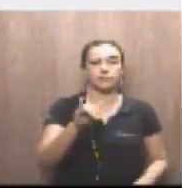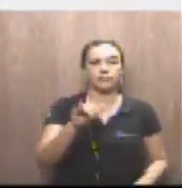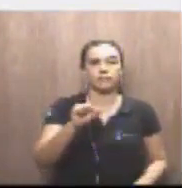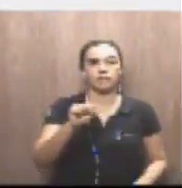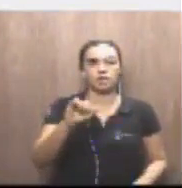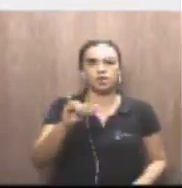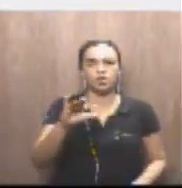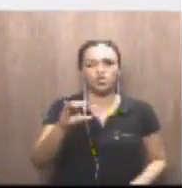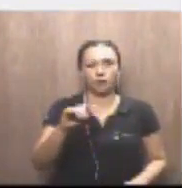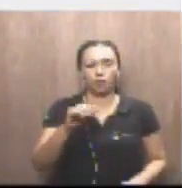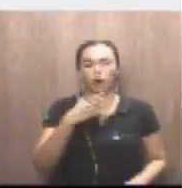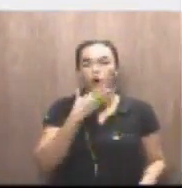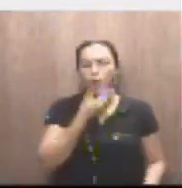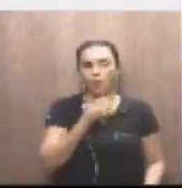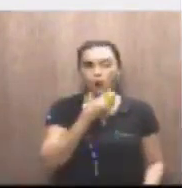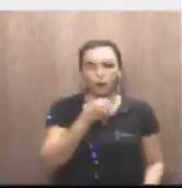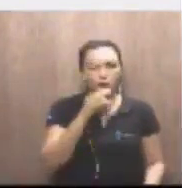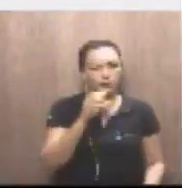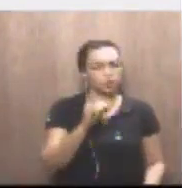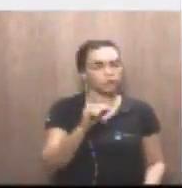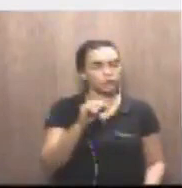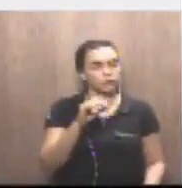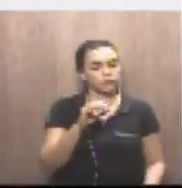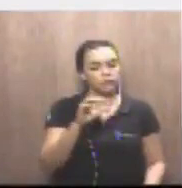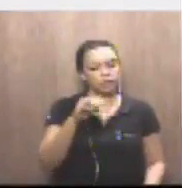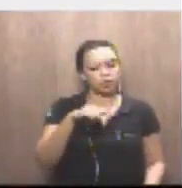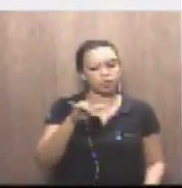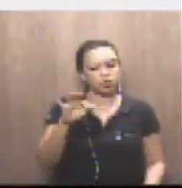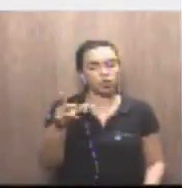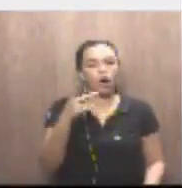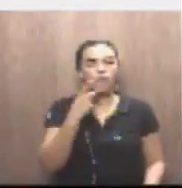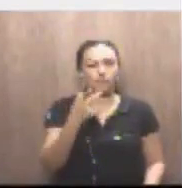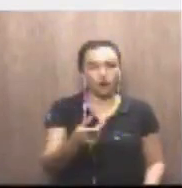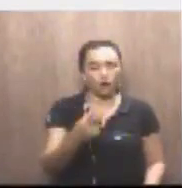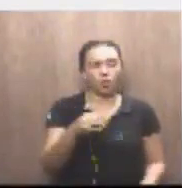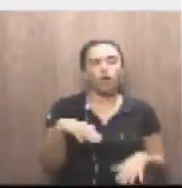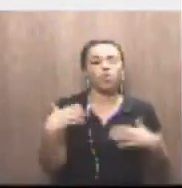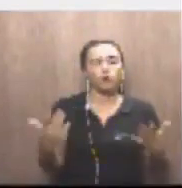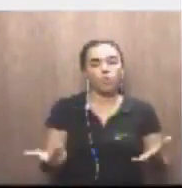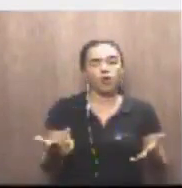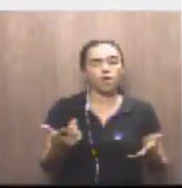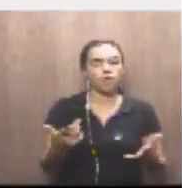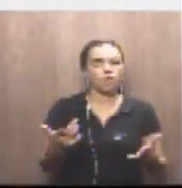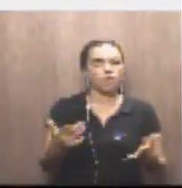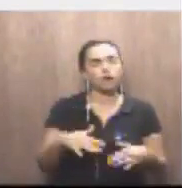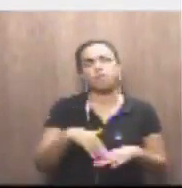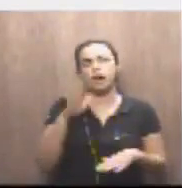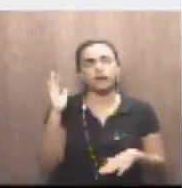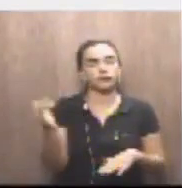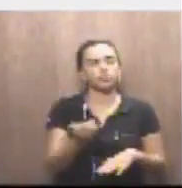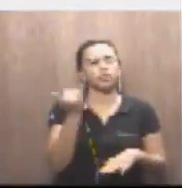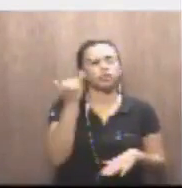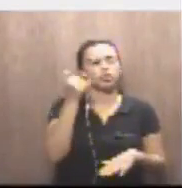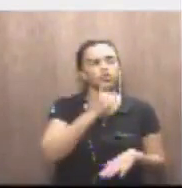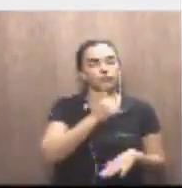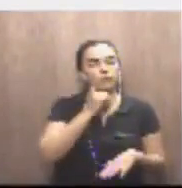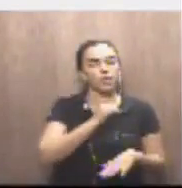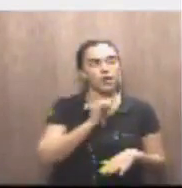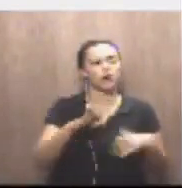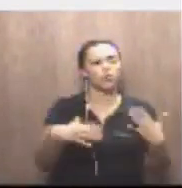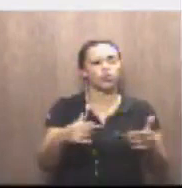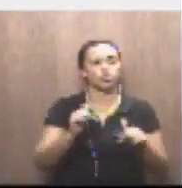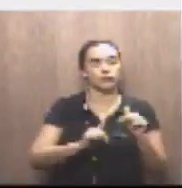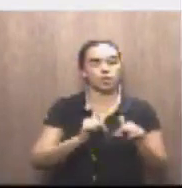o obstetra Michel Oden lança sempre a pergunta: qual é a parte mais ativa em uma mulher em trabalho de